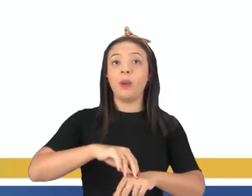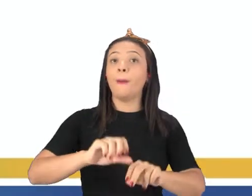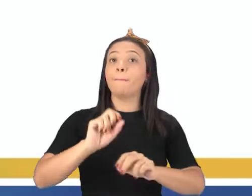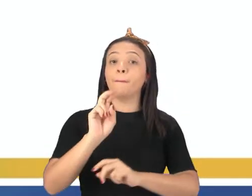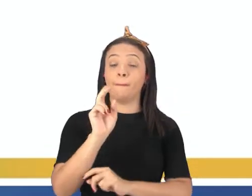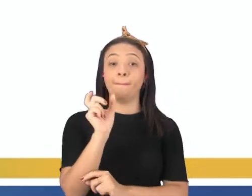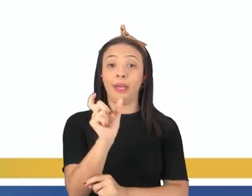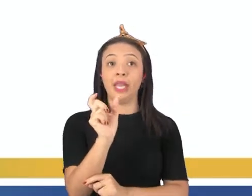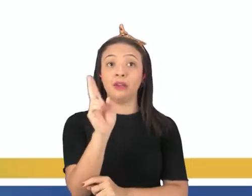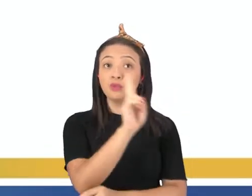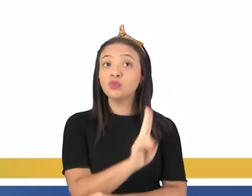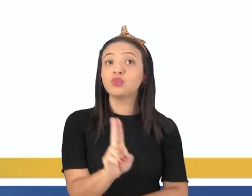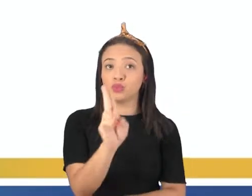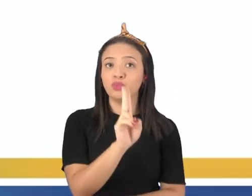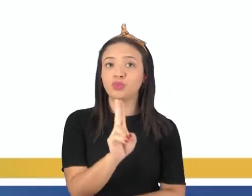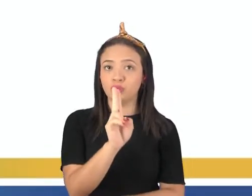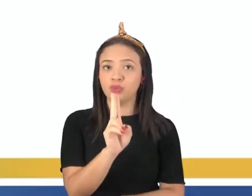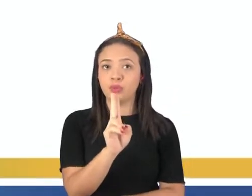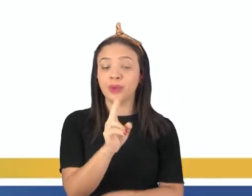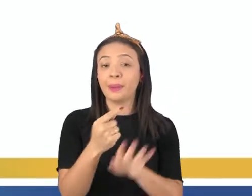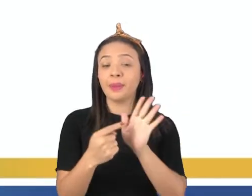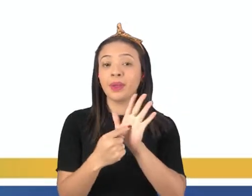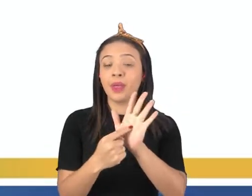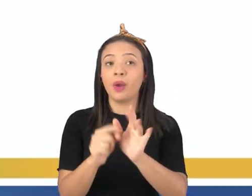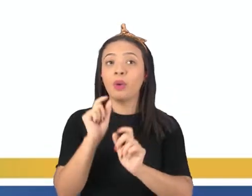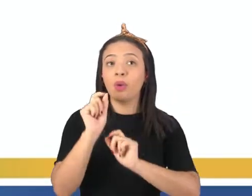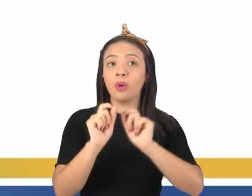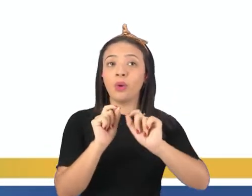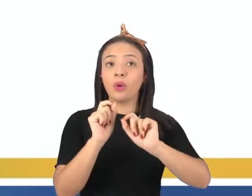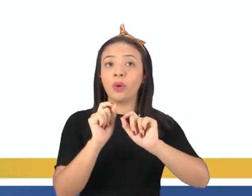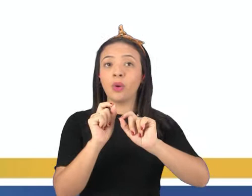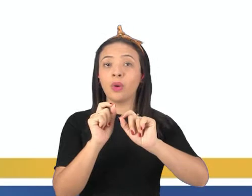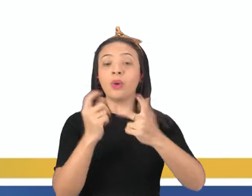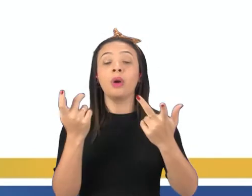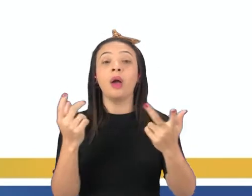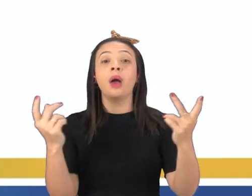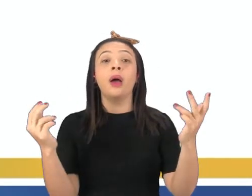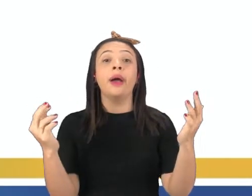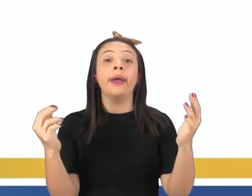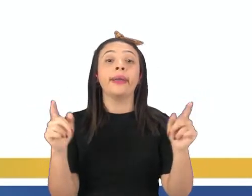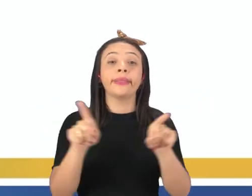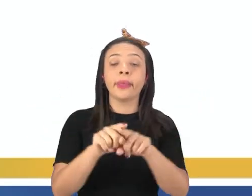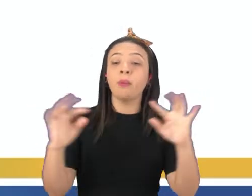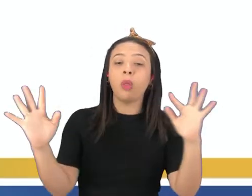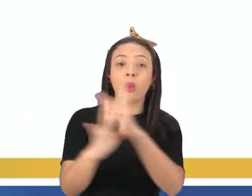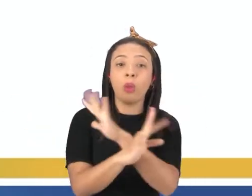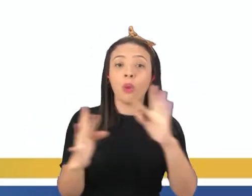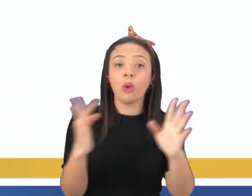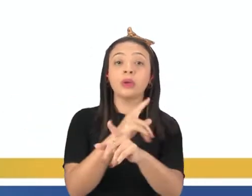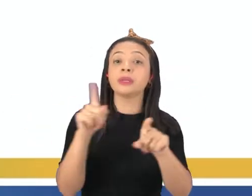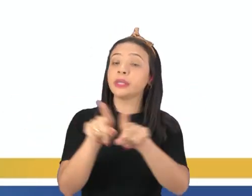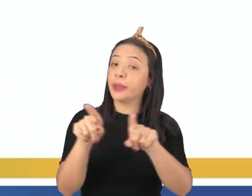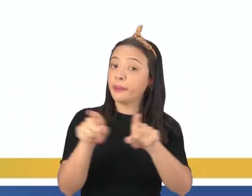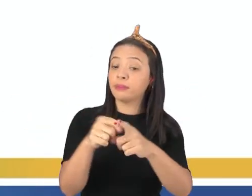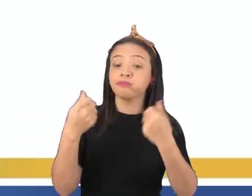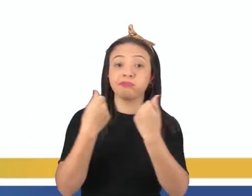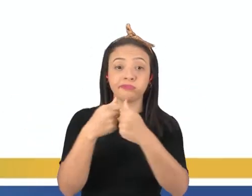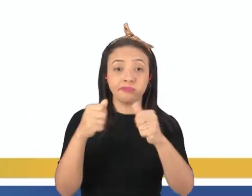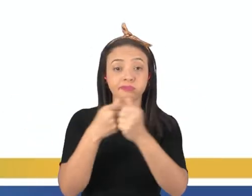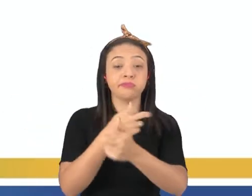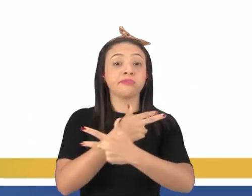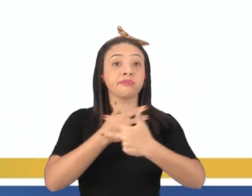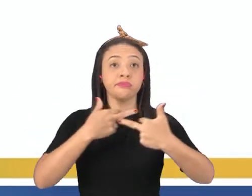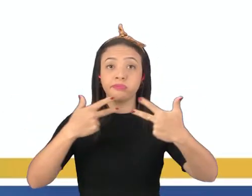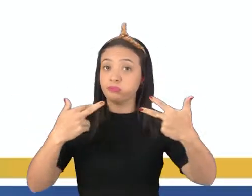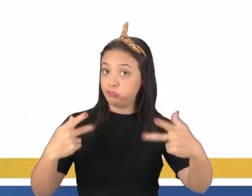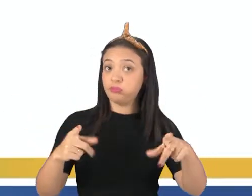é geralmente empregado para referir-se ao trânsito de veículos e também de pedestres, seja através de